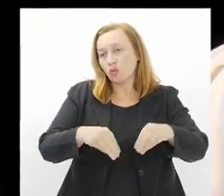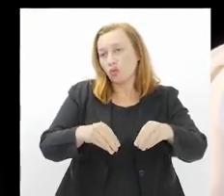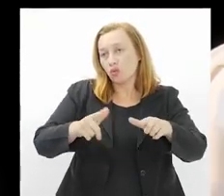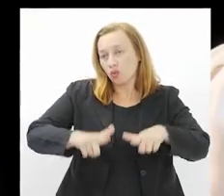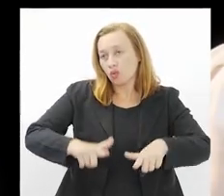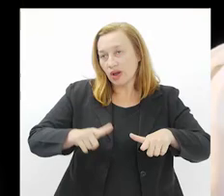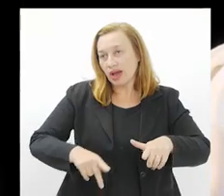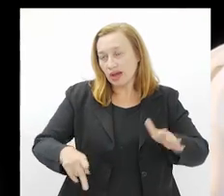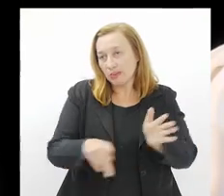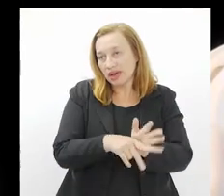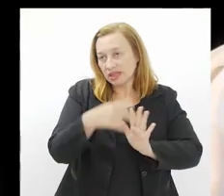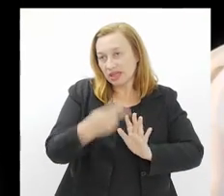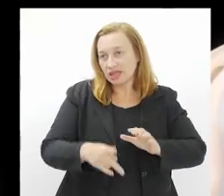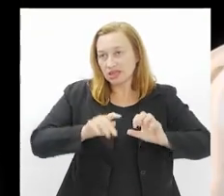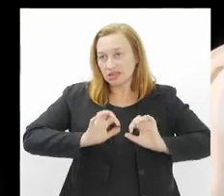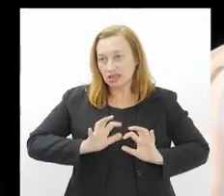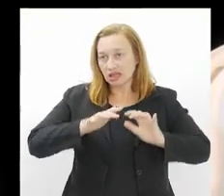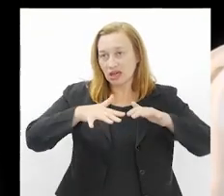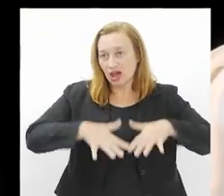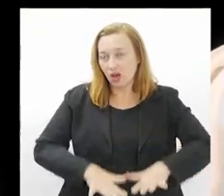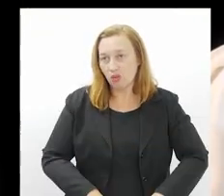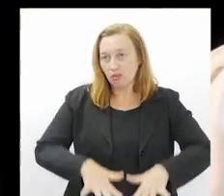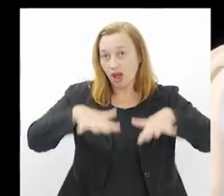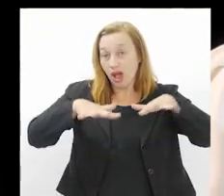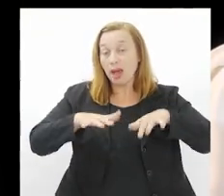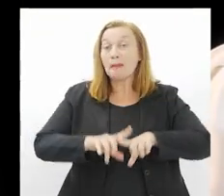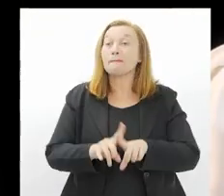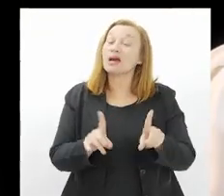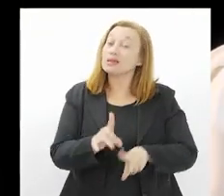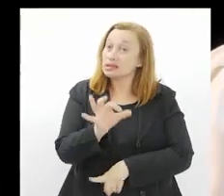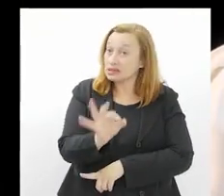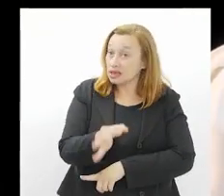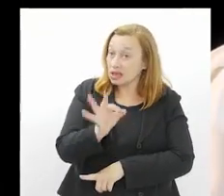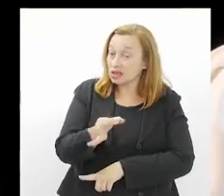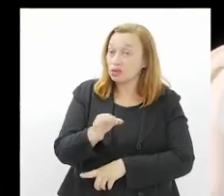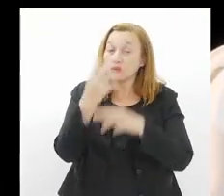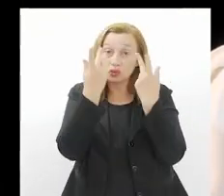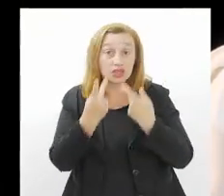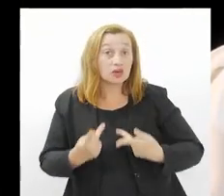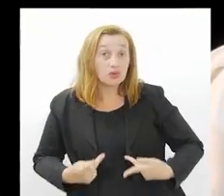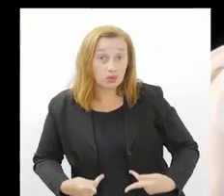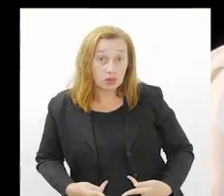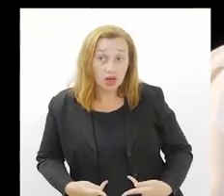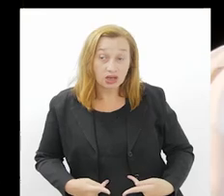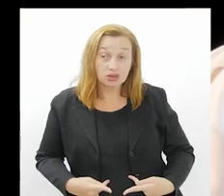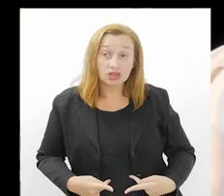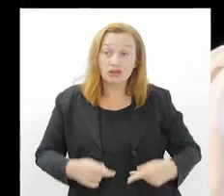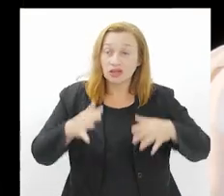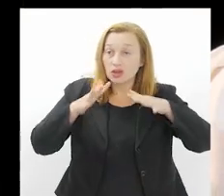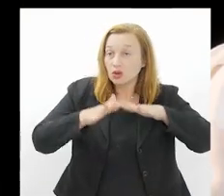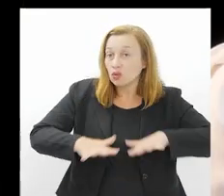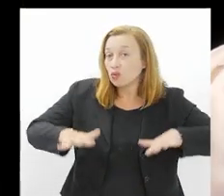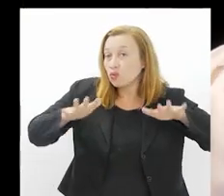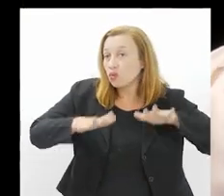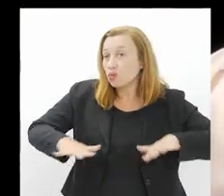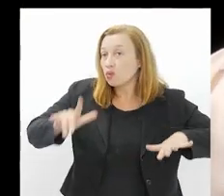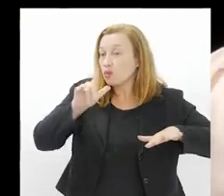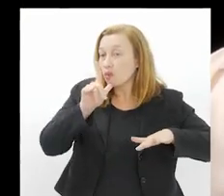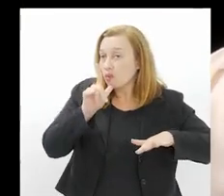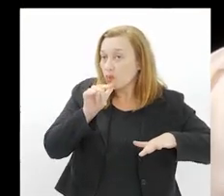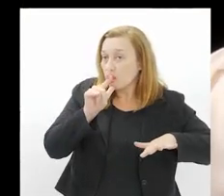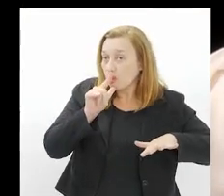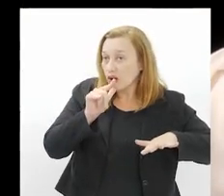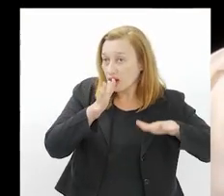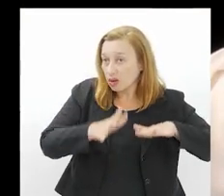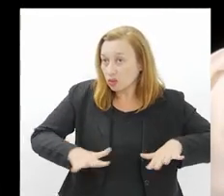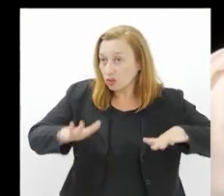nós estamos discutindo hoje, realmente, é que o ser humano está fazendo com que o mar, ou seja, tanto